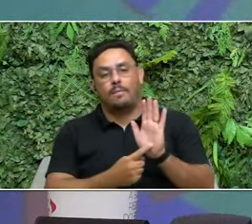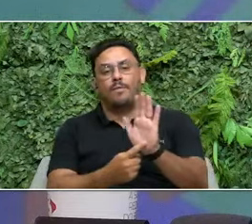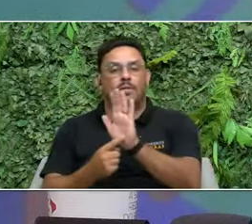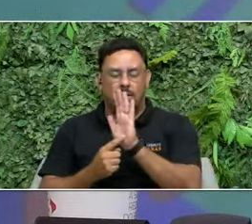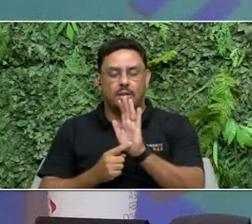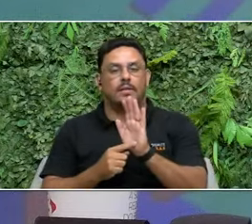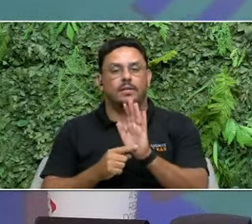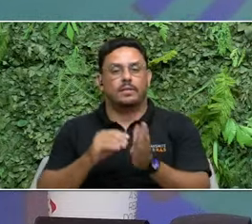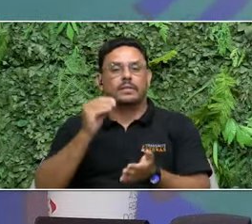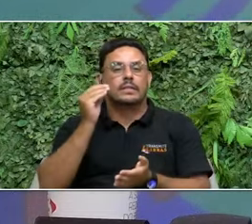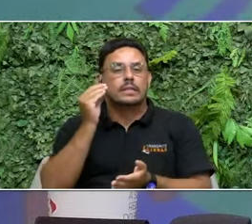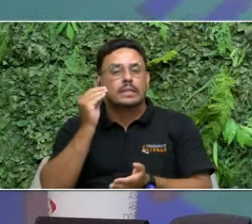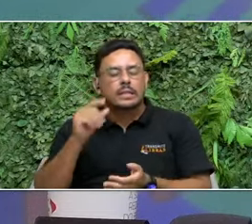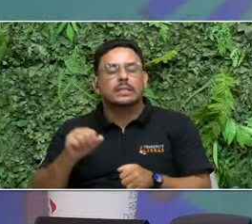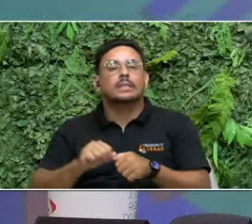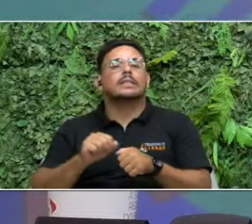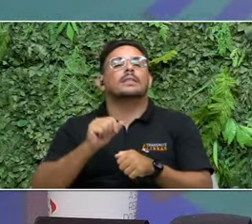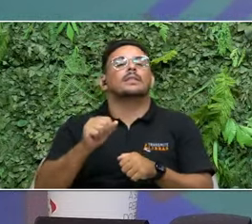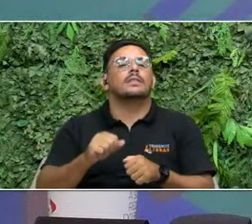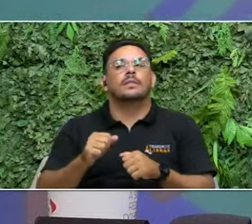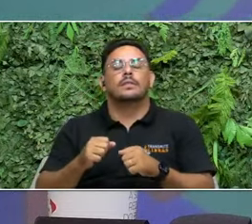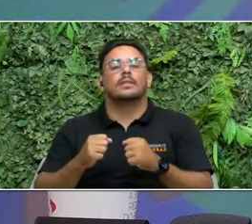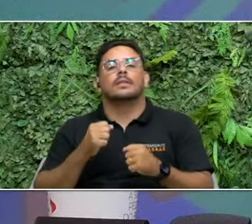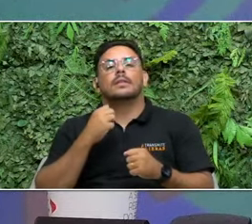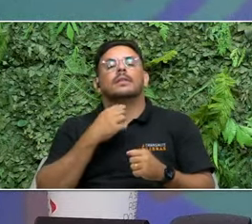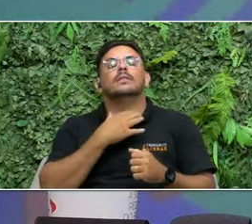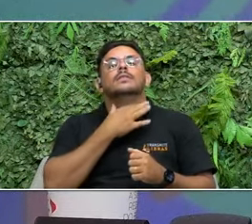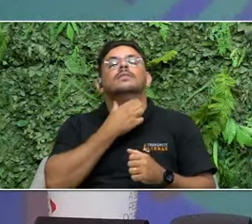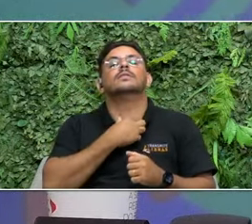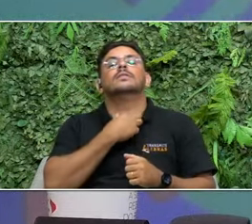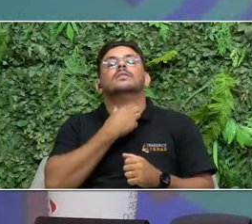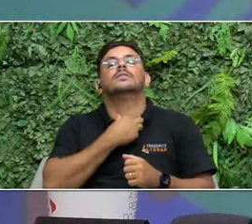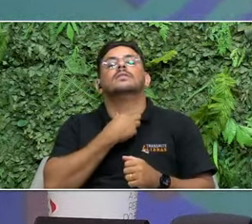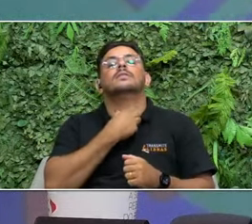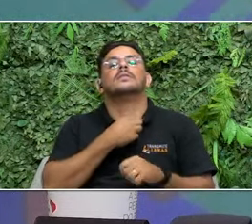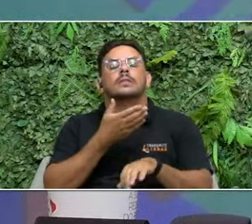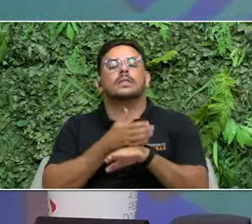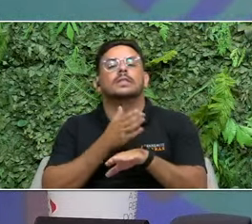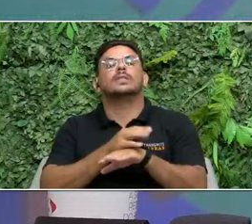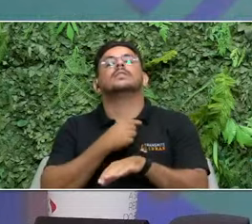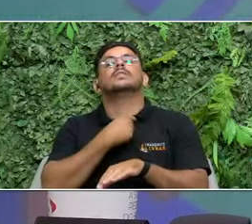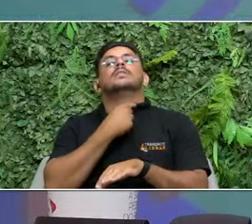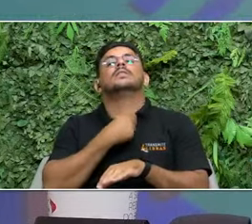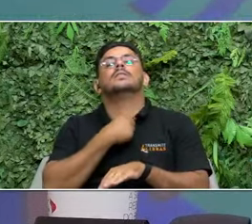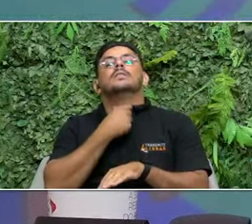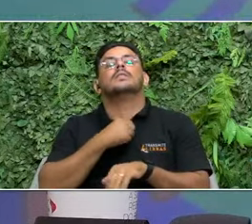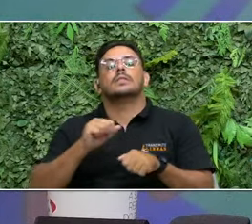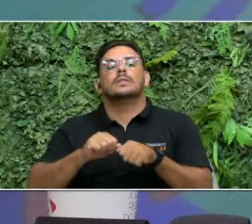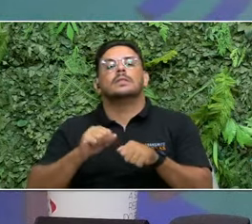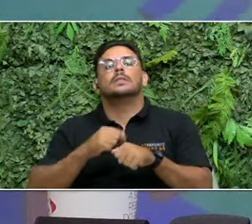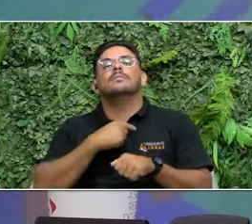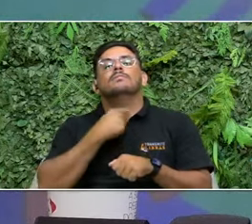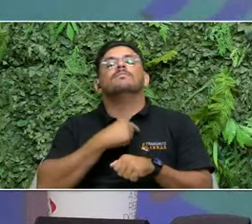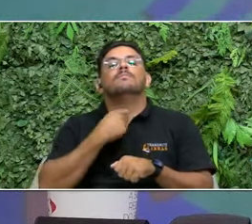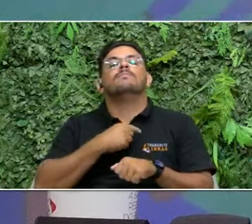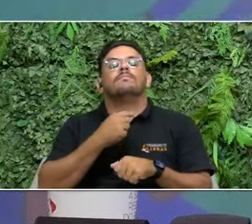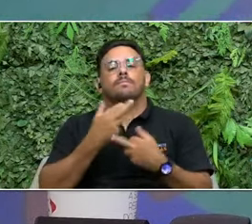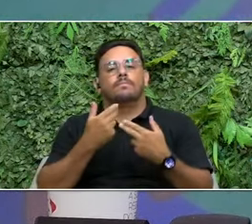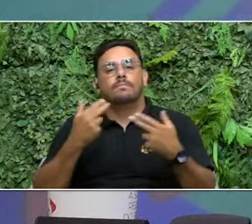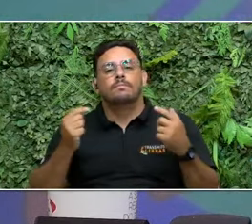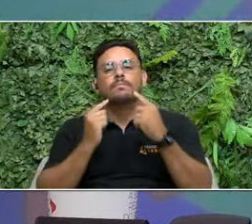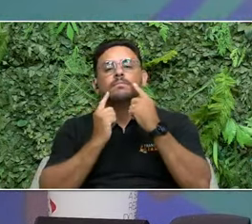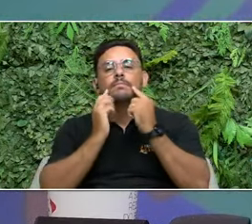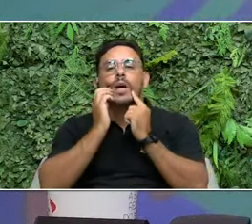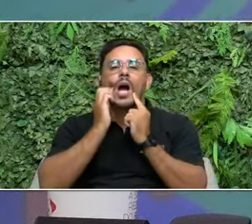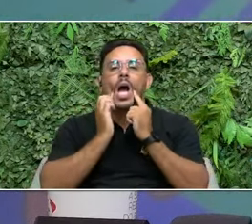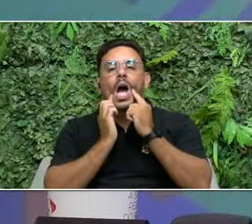bastidores para vocês estão em casa ele está fazendo aquecimento do seu trato vocal então ele faz esses exercícios com Max CL